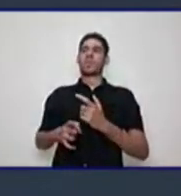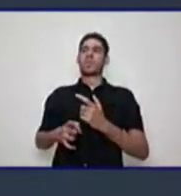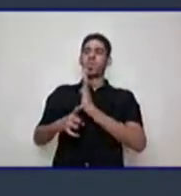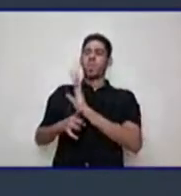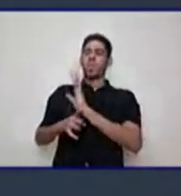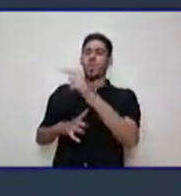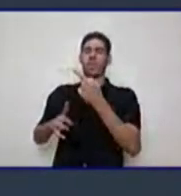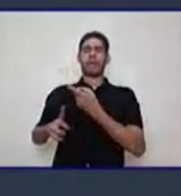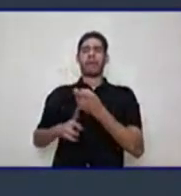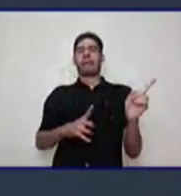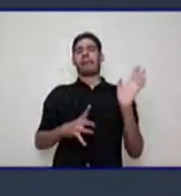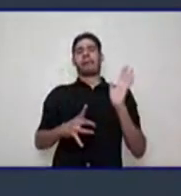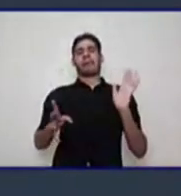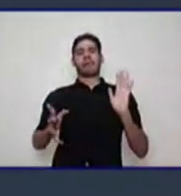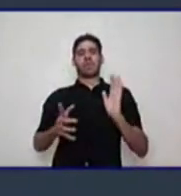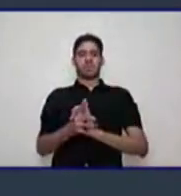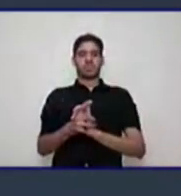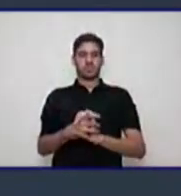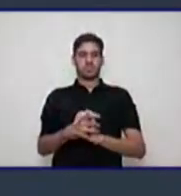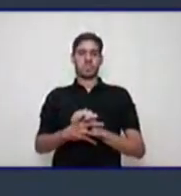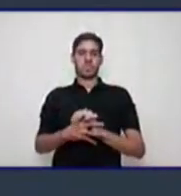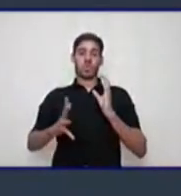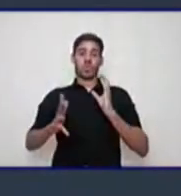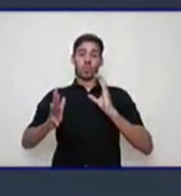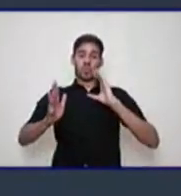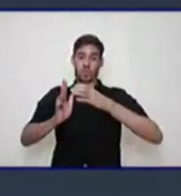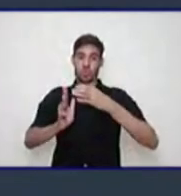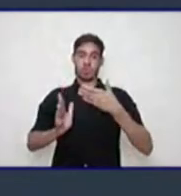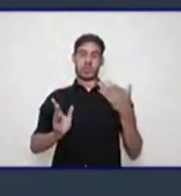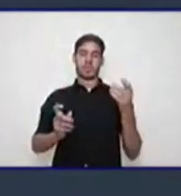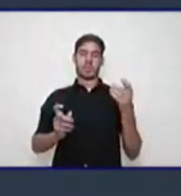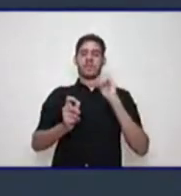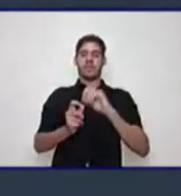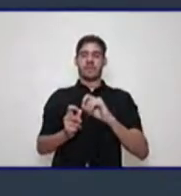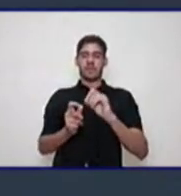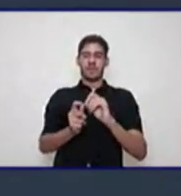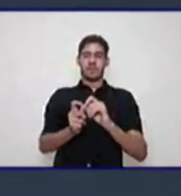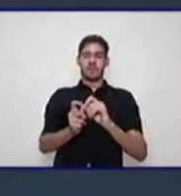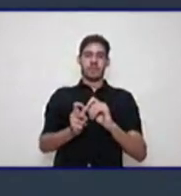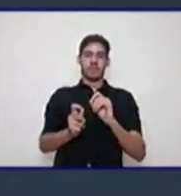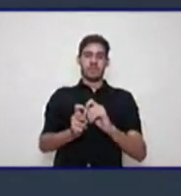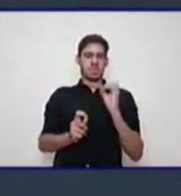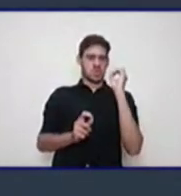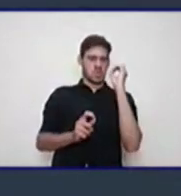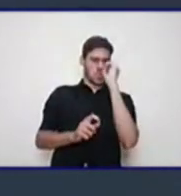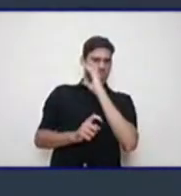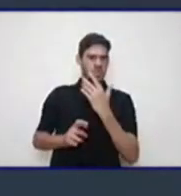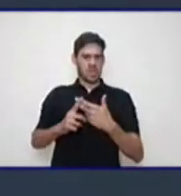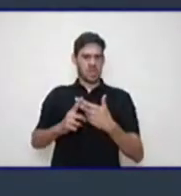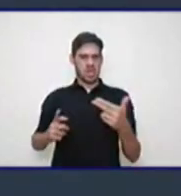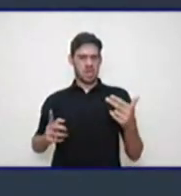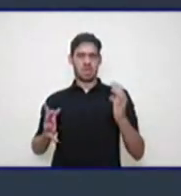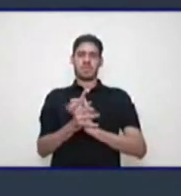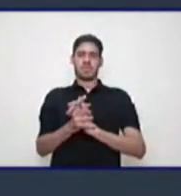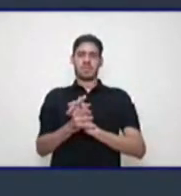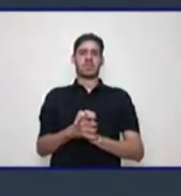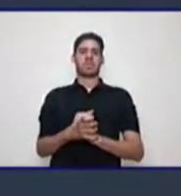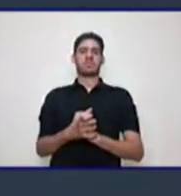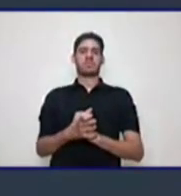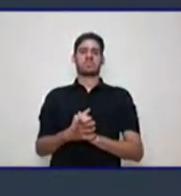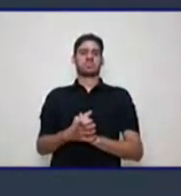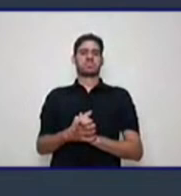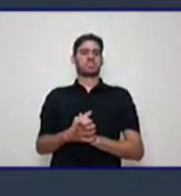contra a qual se insurge o partido aqui, feita com grosseria, não acho, no entanto, que